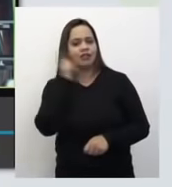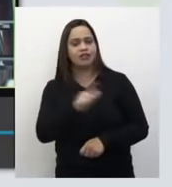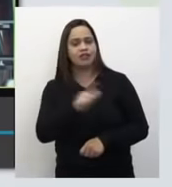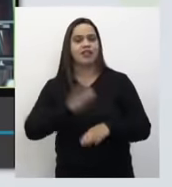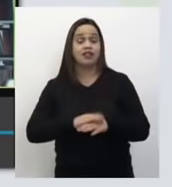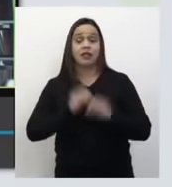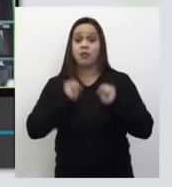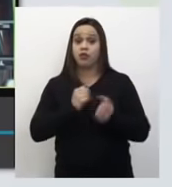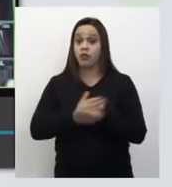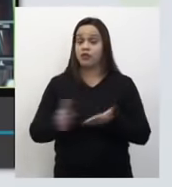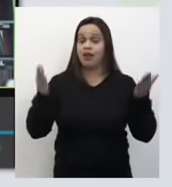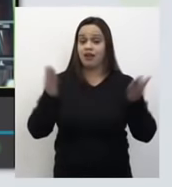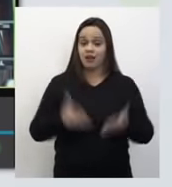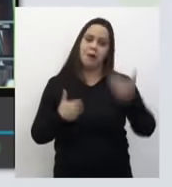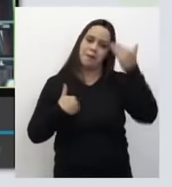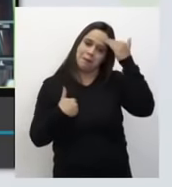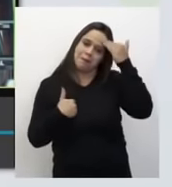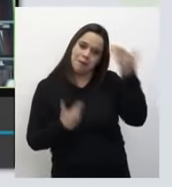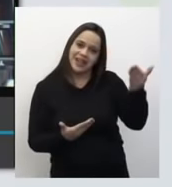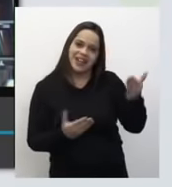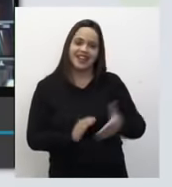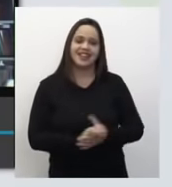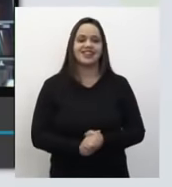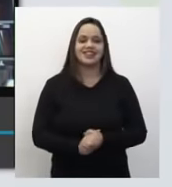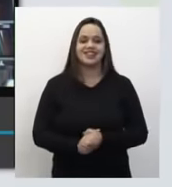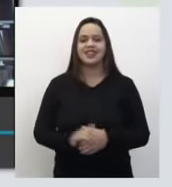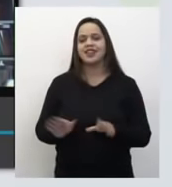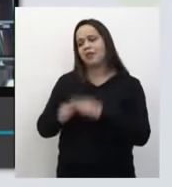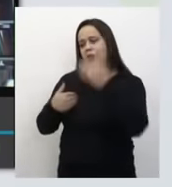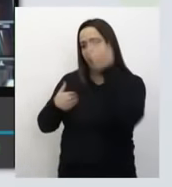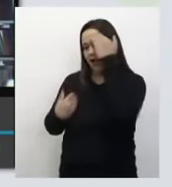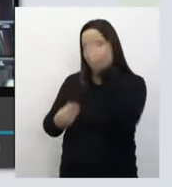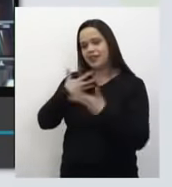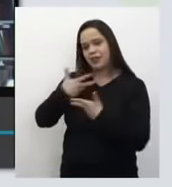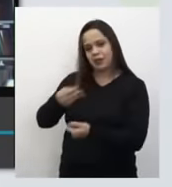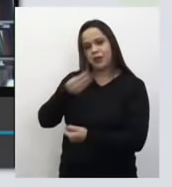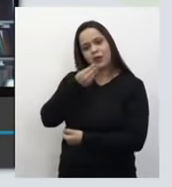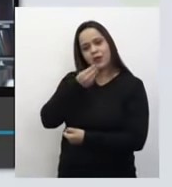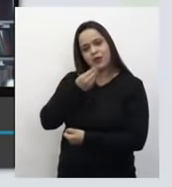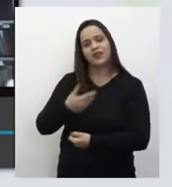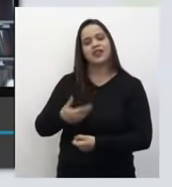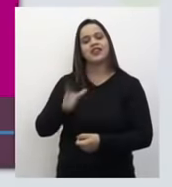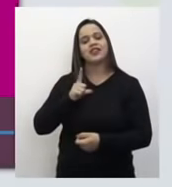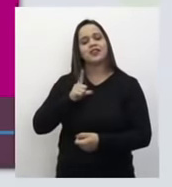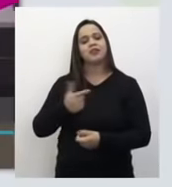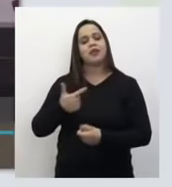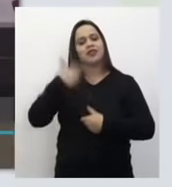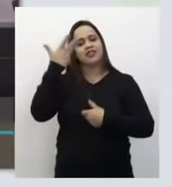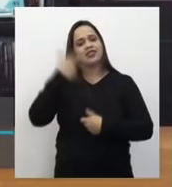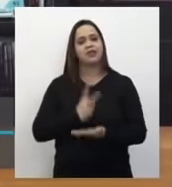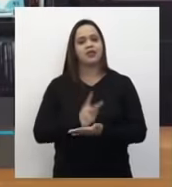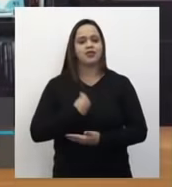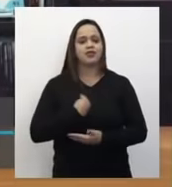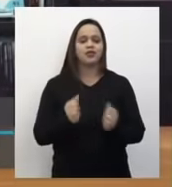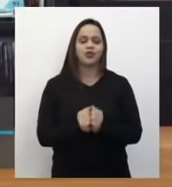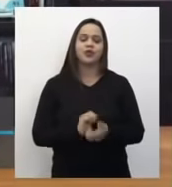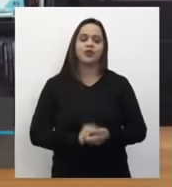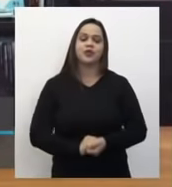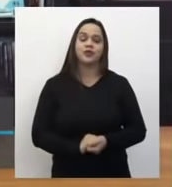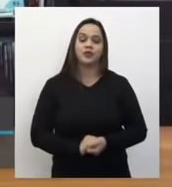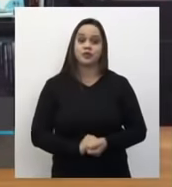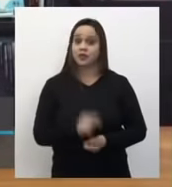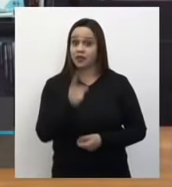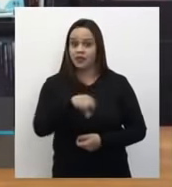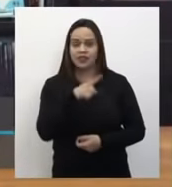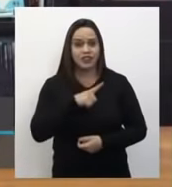agora. Muito obrigada. Eu que agradeço a oportunidade, Thaís. Conta comigo para outros. Vocês tinham ideia